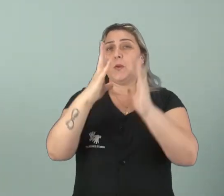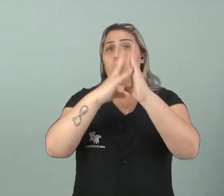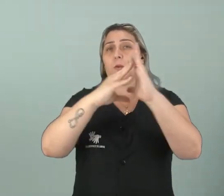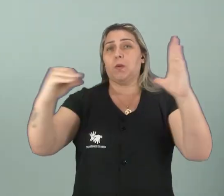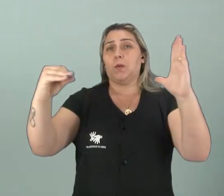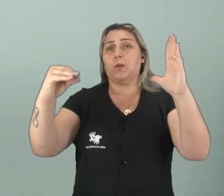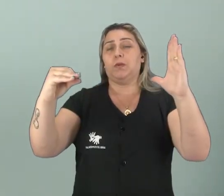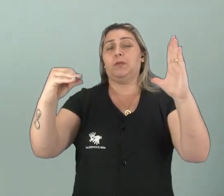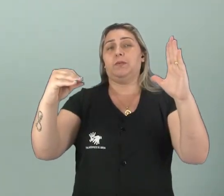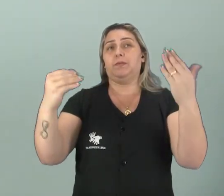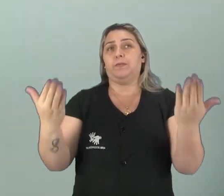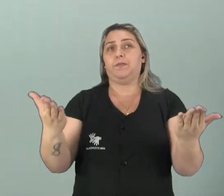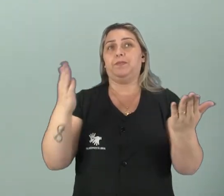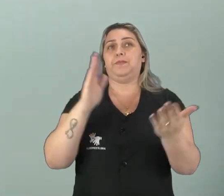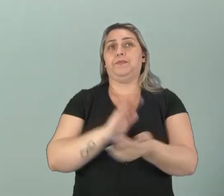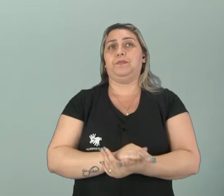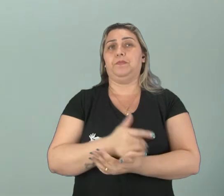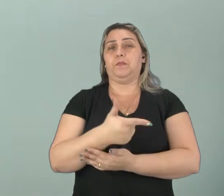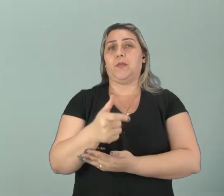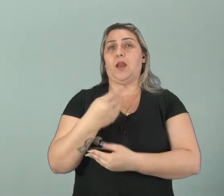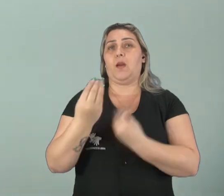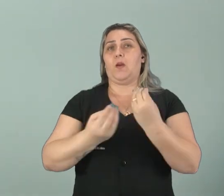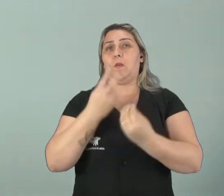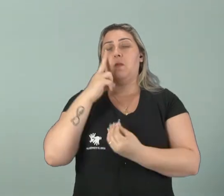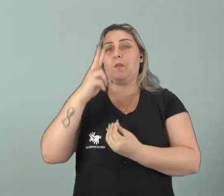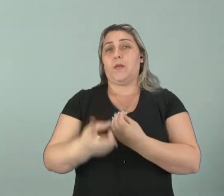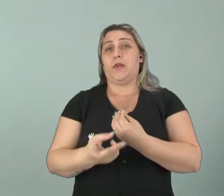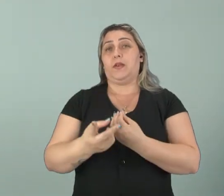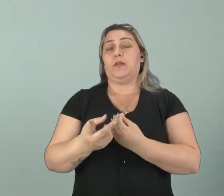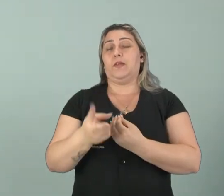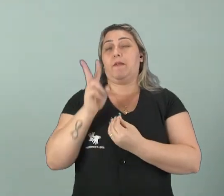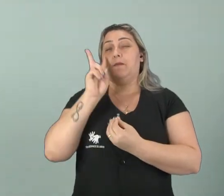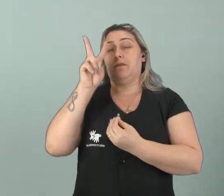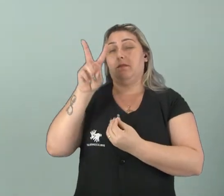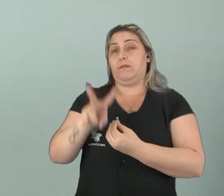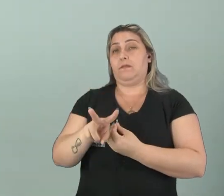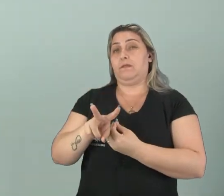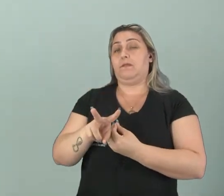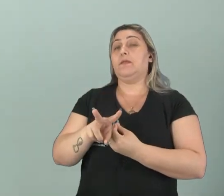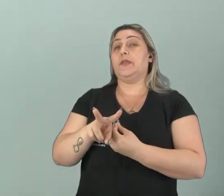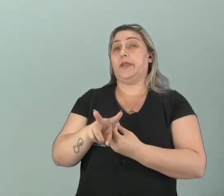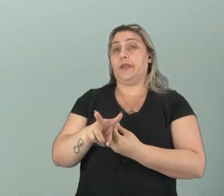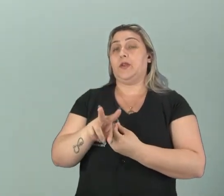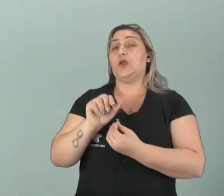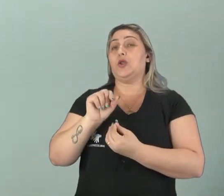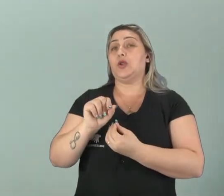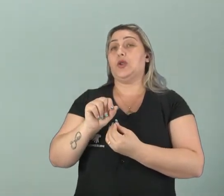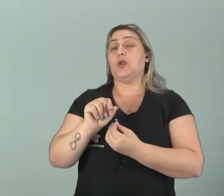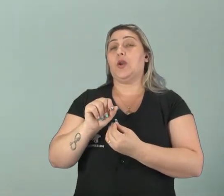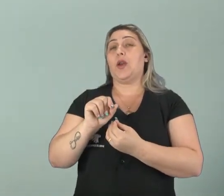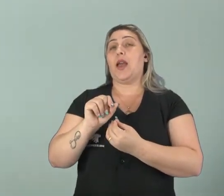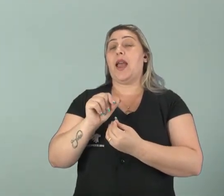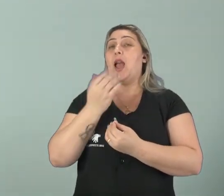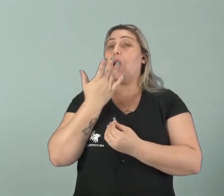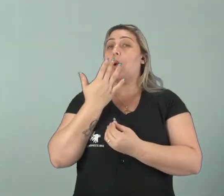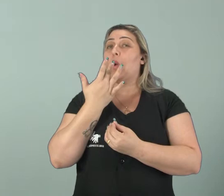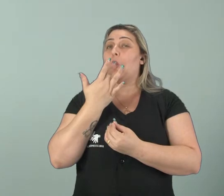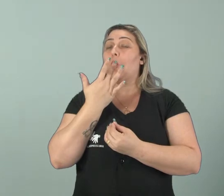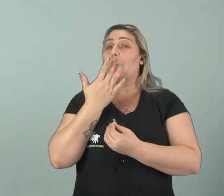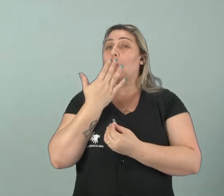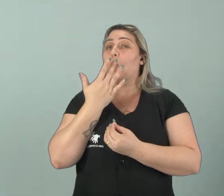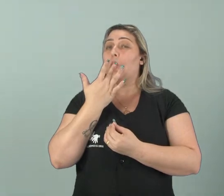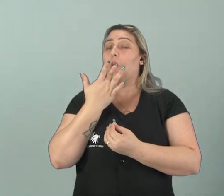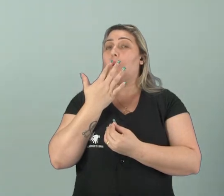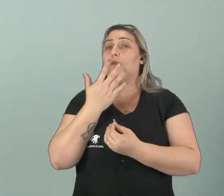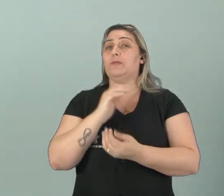refletida. E como ele absorve tudo, não tem como ver, não tem volta. E aí você enxerga, hipoteticamente, o que a gente chama de cor, inclusive que não é uma